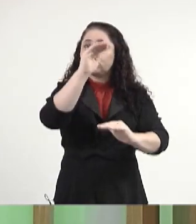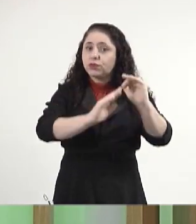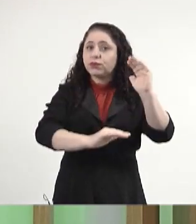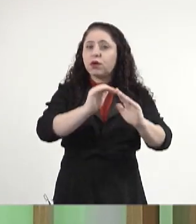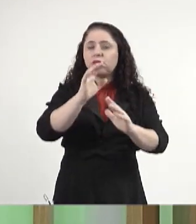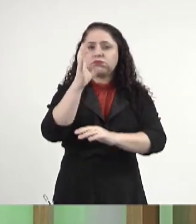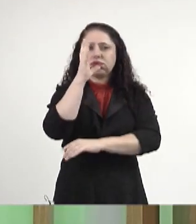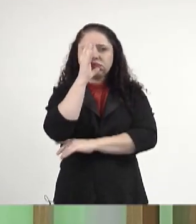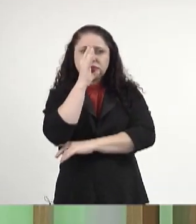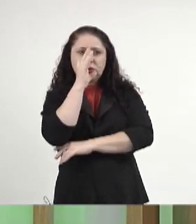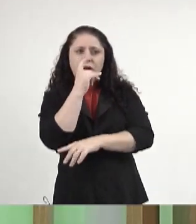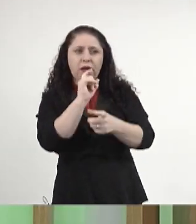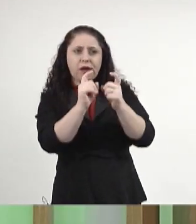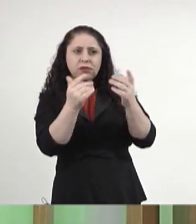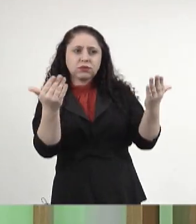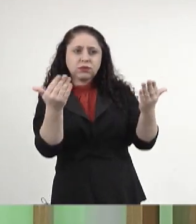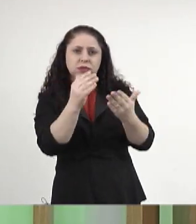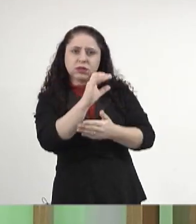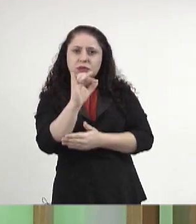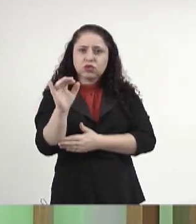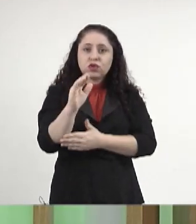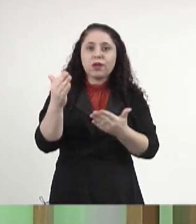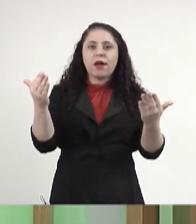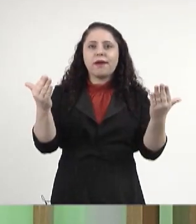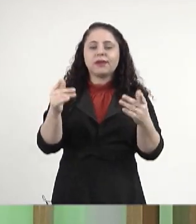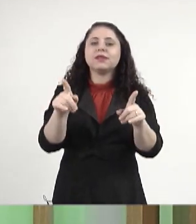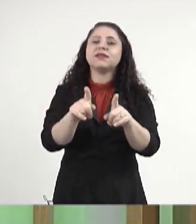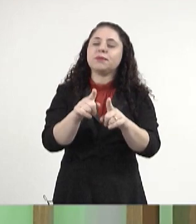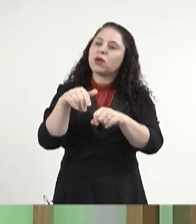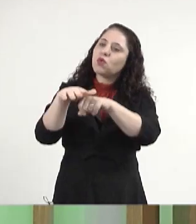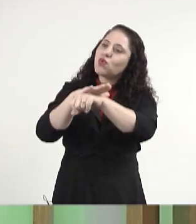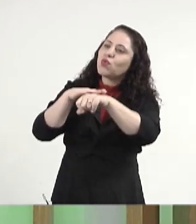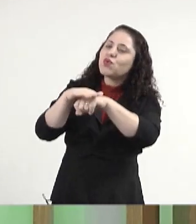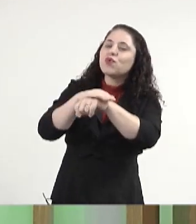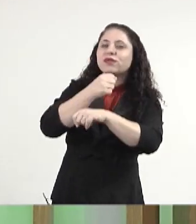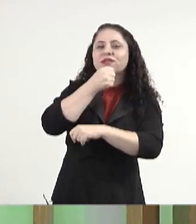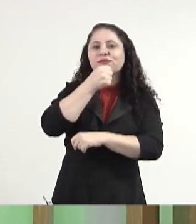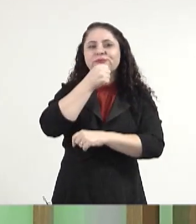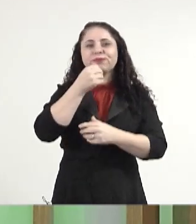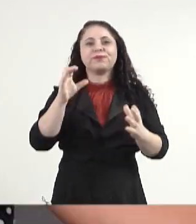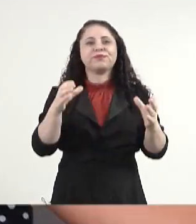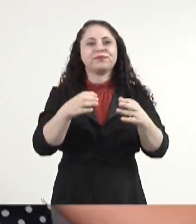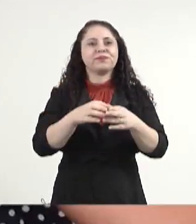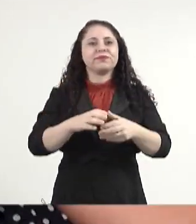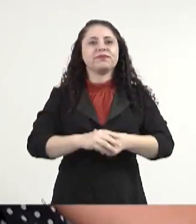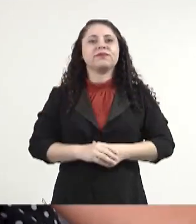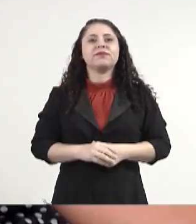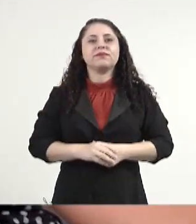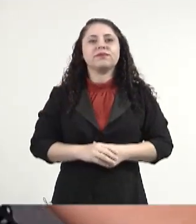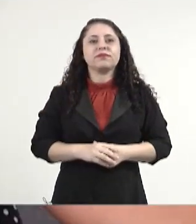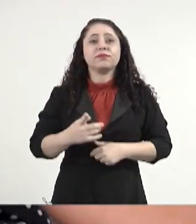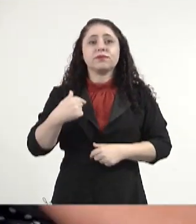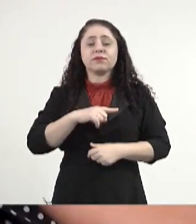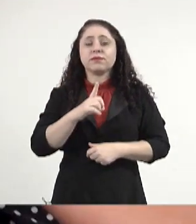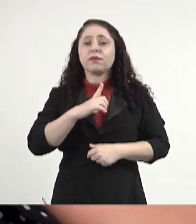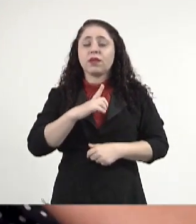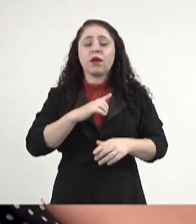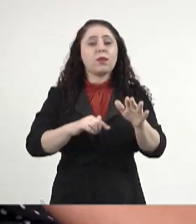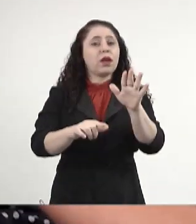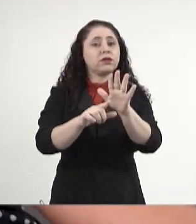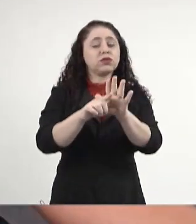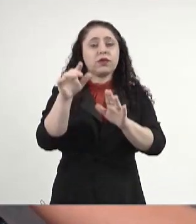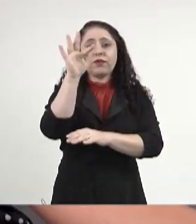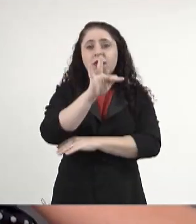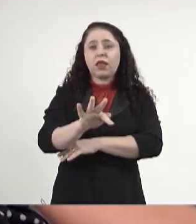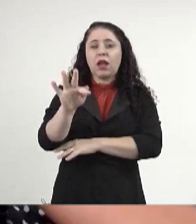papiloscopistas acompanharam a reunião na CCJR de hoje e também conversaram com a nossa equipe. A gente tem uma legislação federal